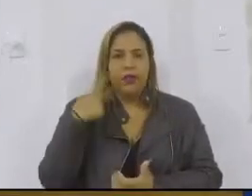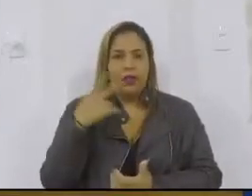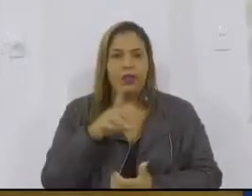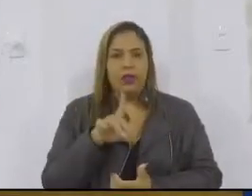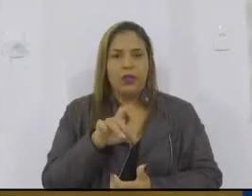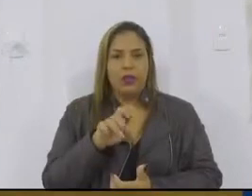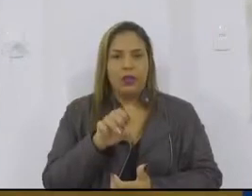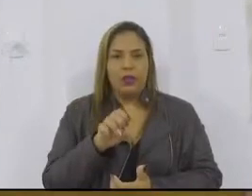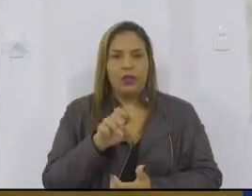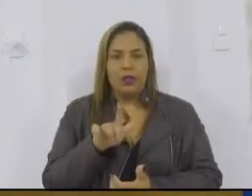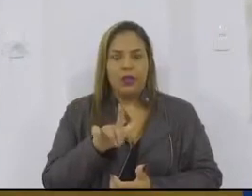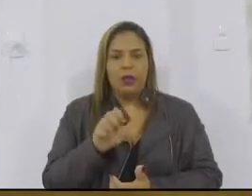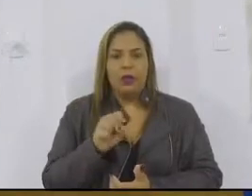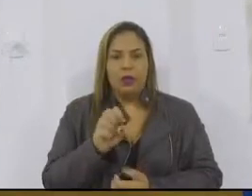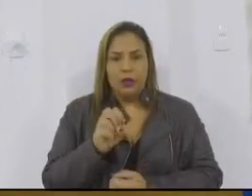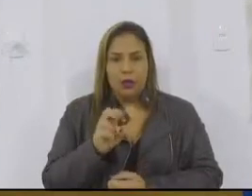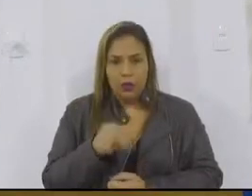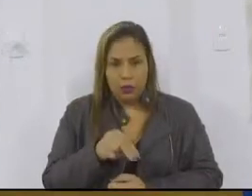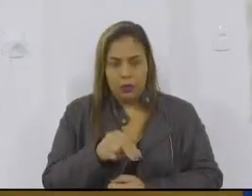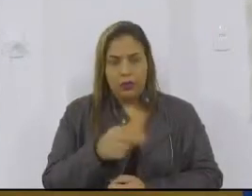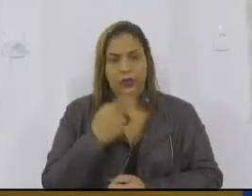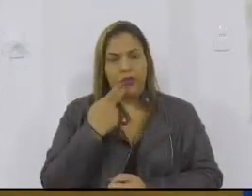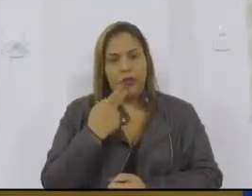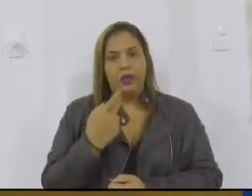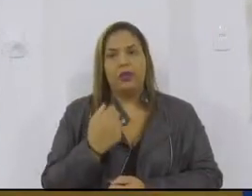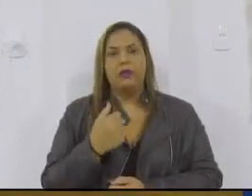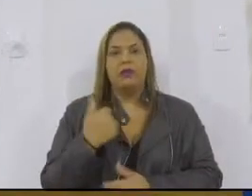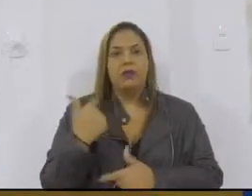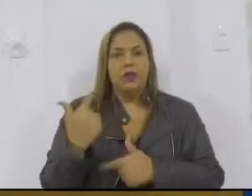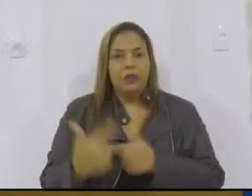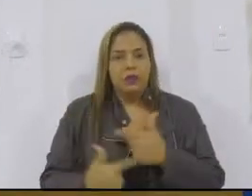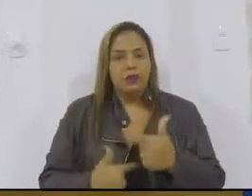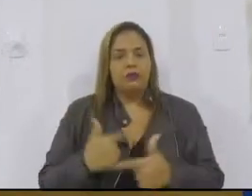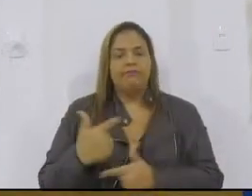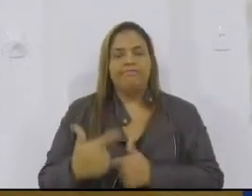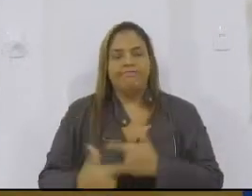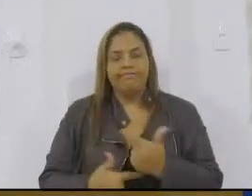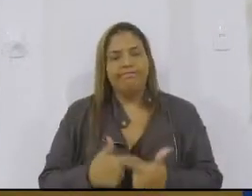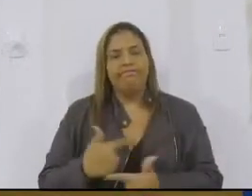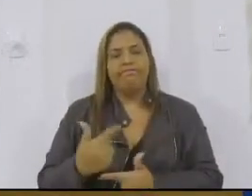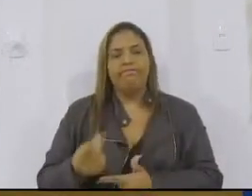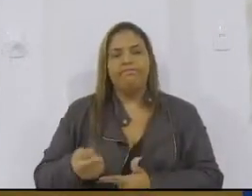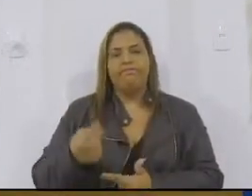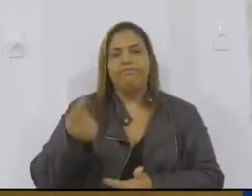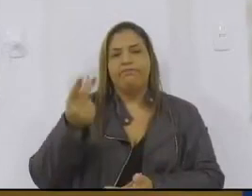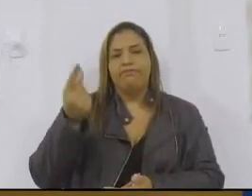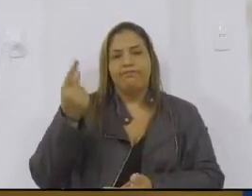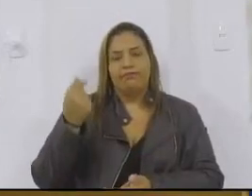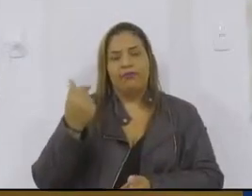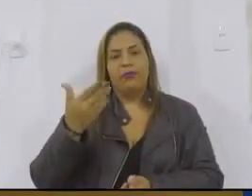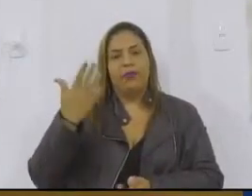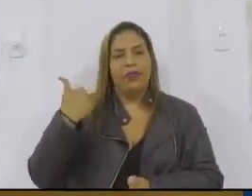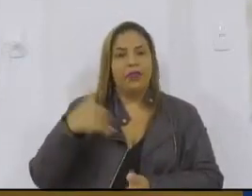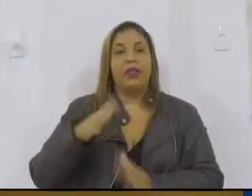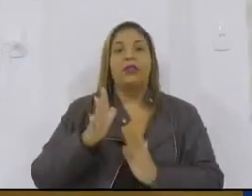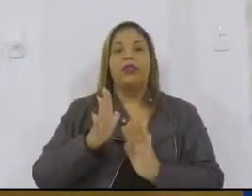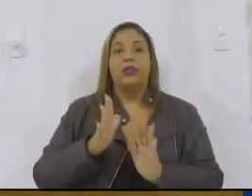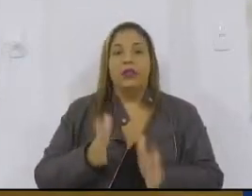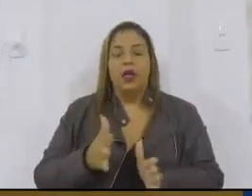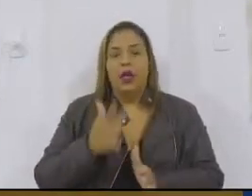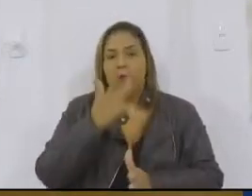luta é antiga do governo anterior. Na época aconteceu a mesma coisa também, a pessoa me